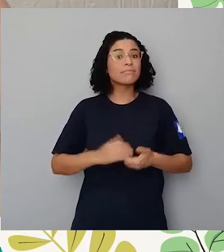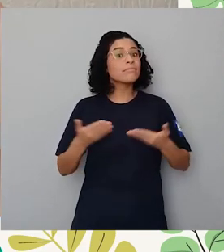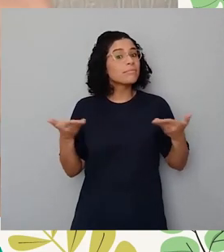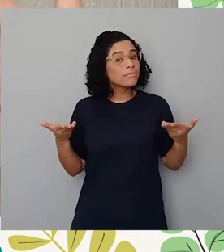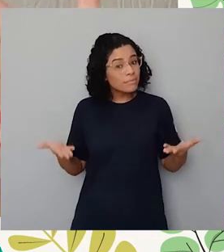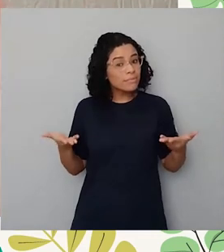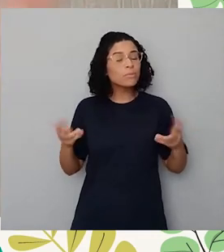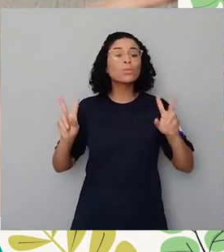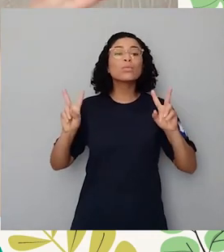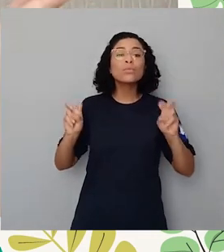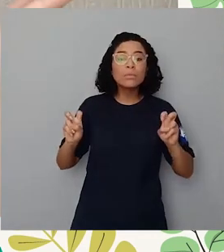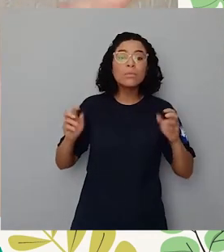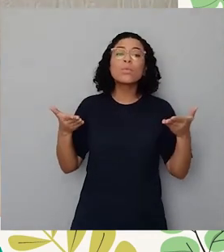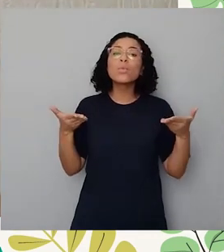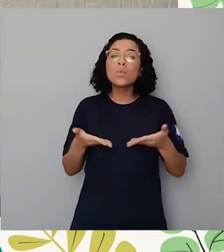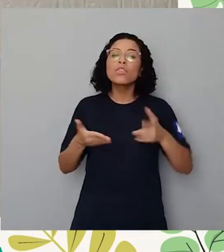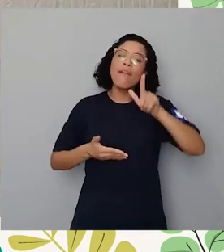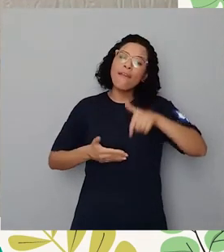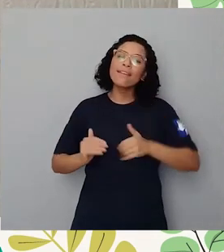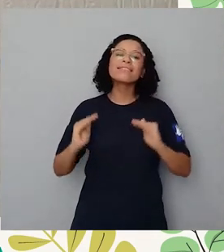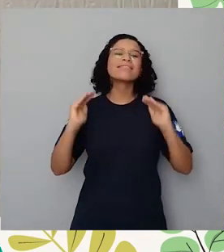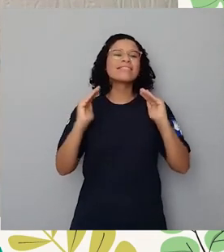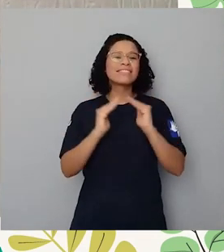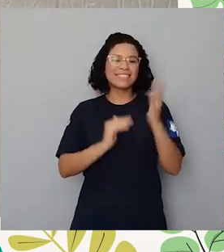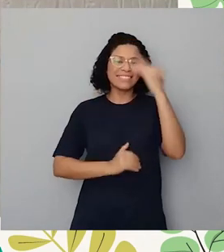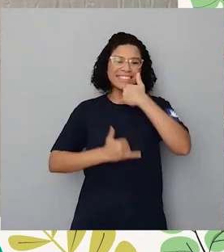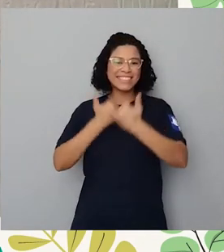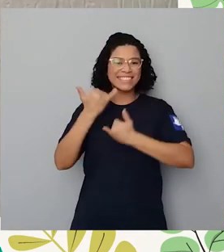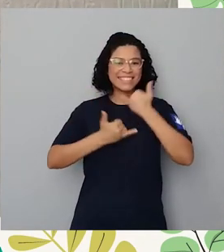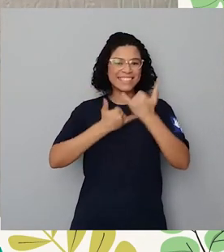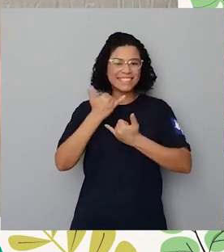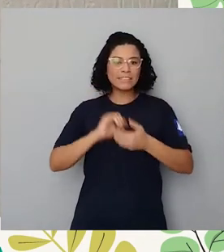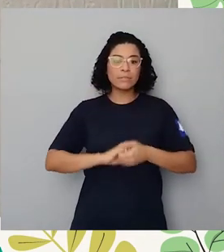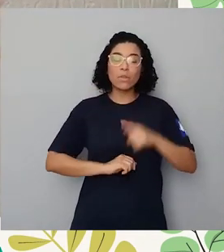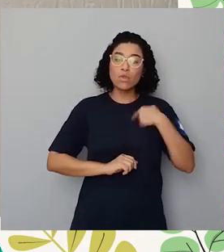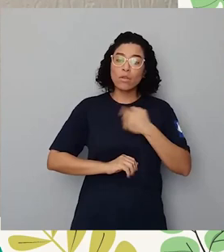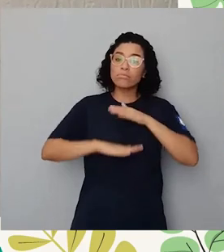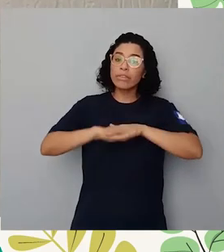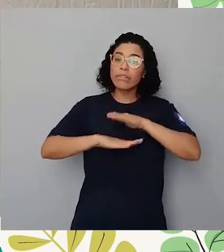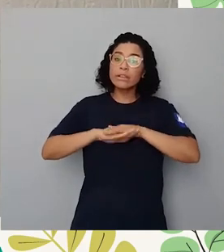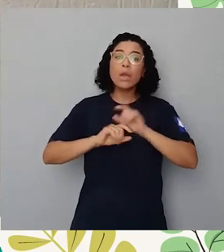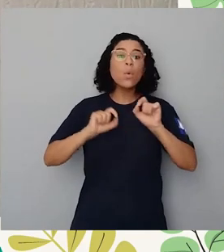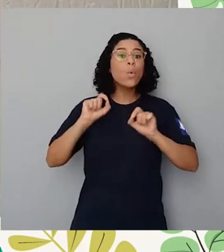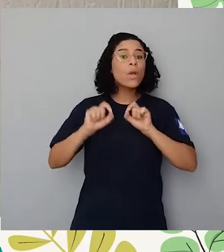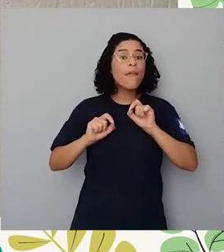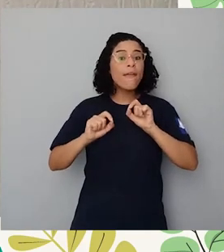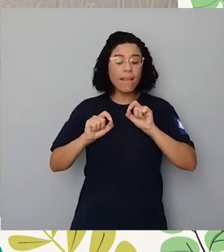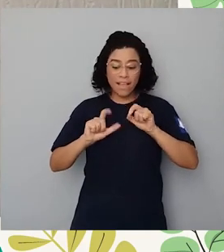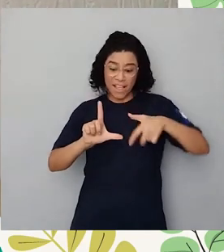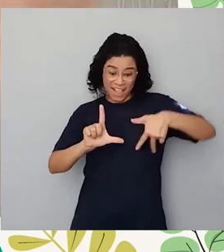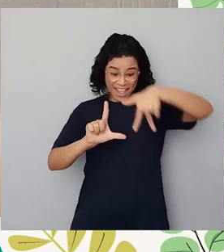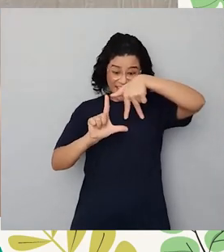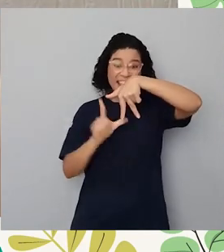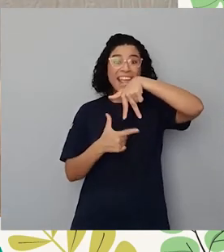E já que o assunto de hoje é casa, vamos brincar? A gente vai construir juntos um tangram.